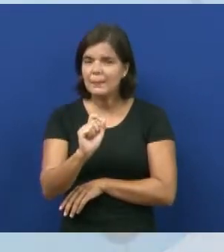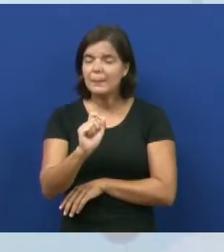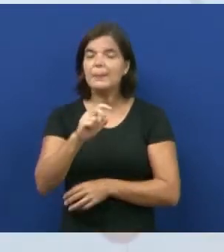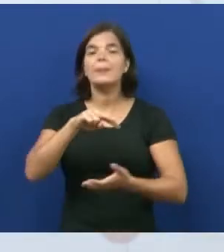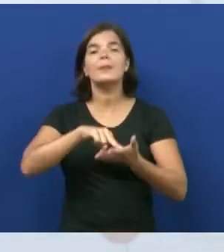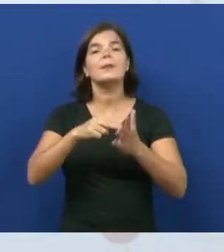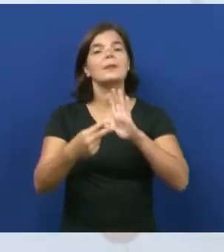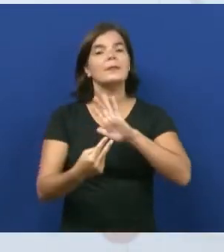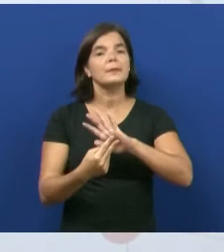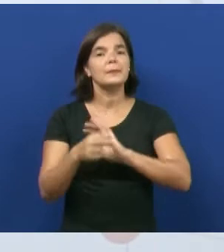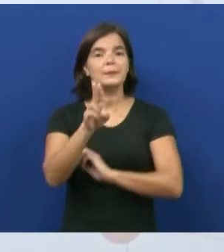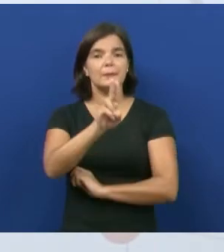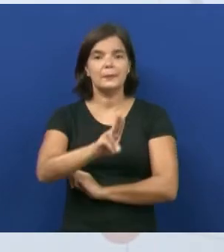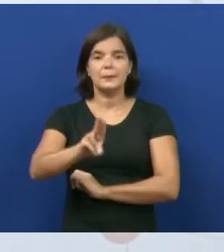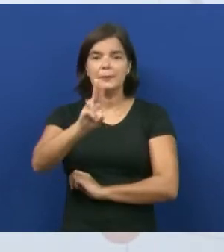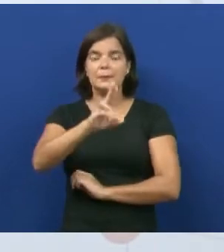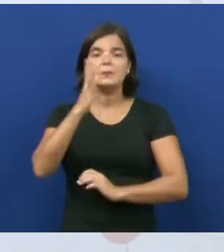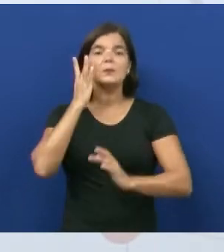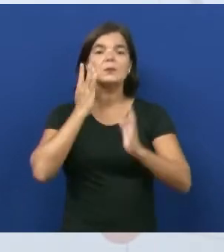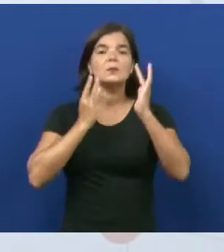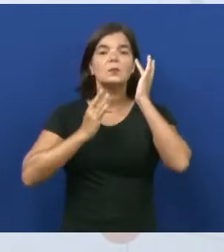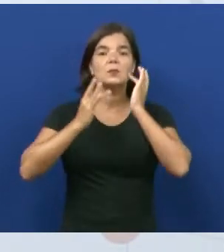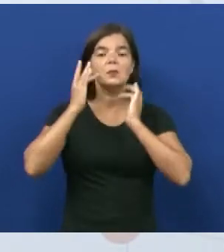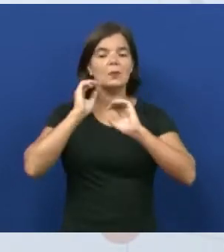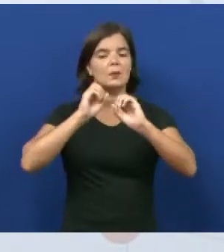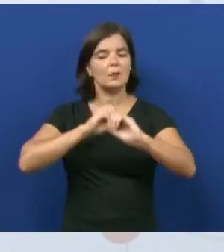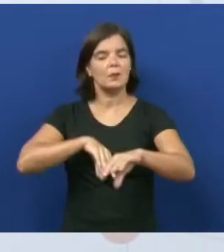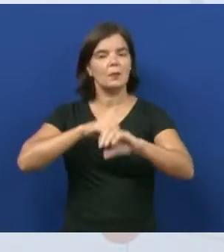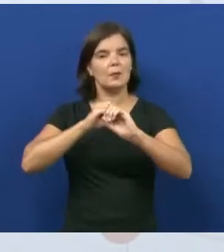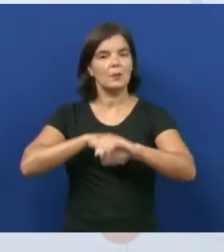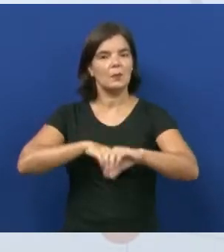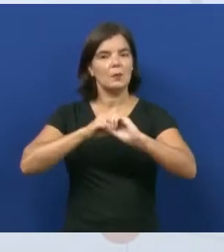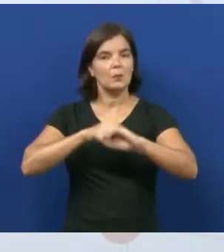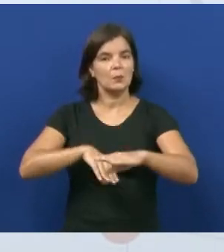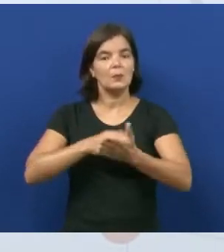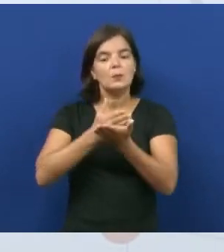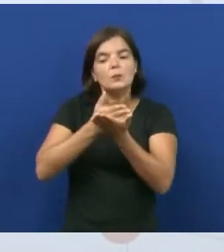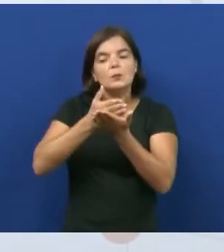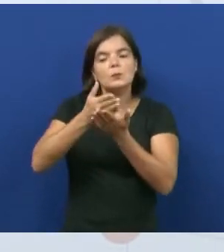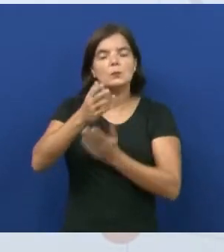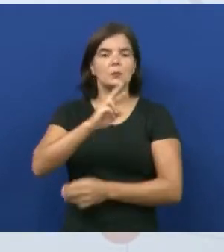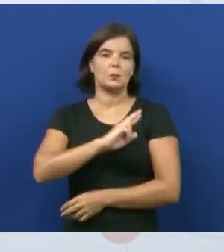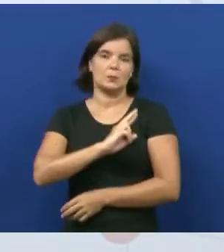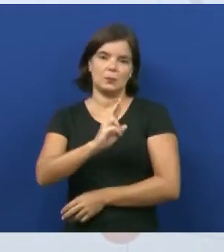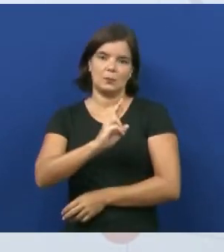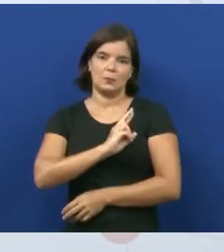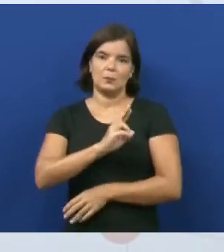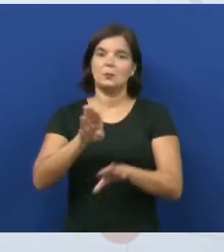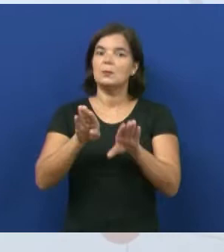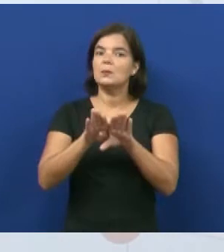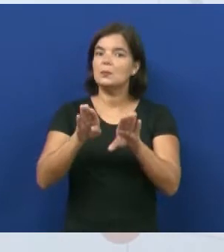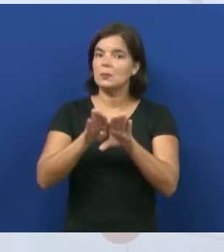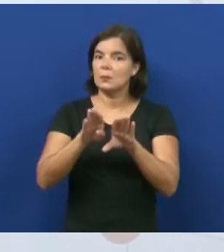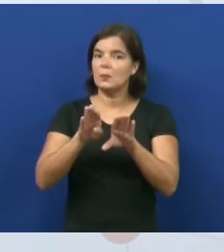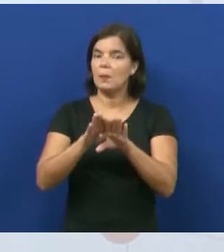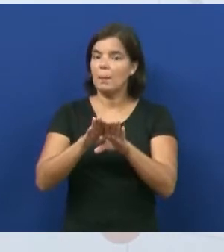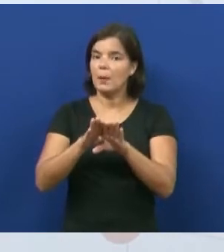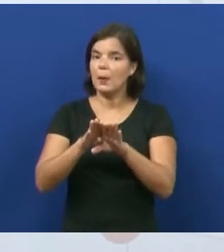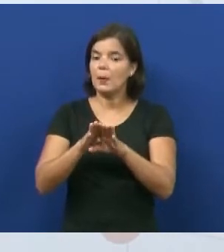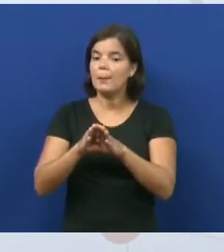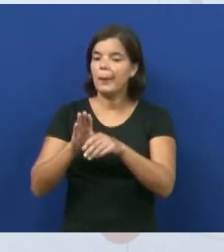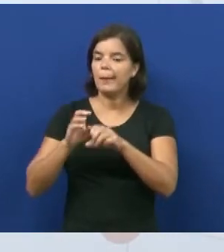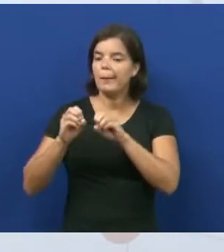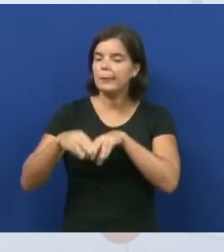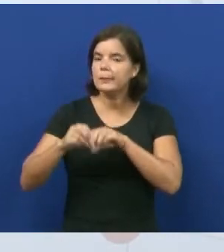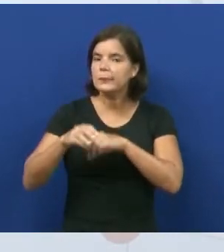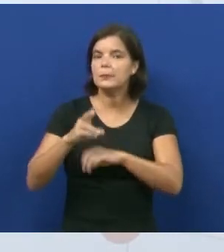Eles utilizaram o teatro para ensinar os princípios cristãos e também para domesticar os